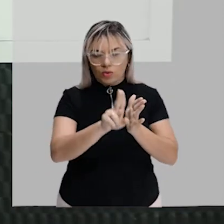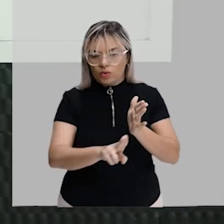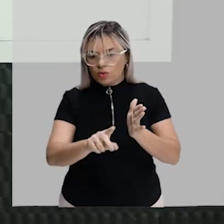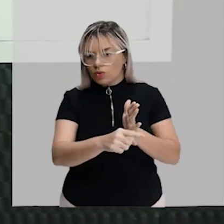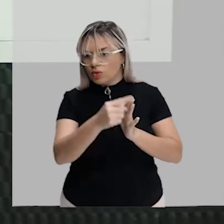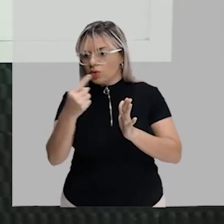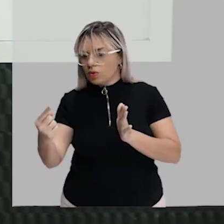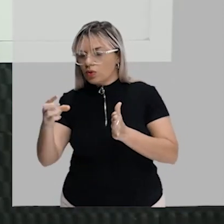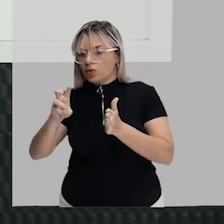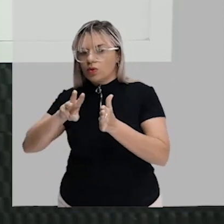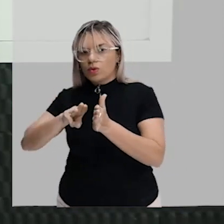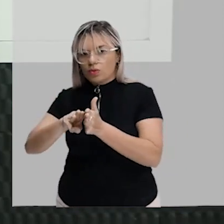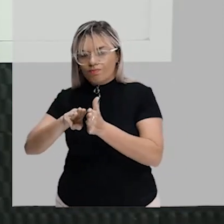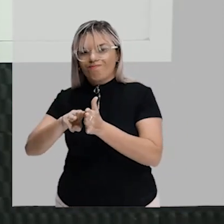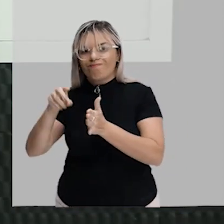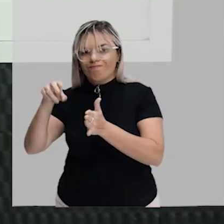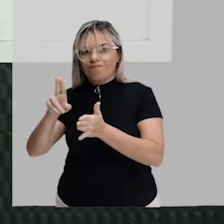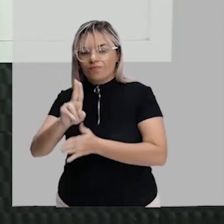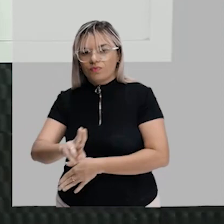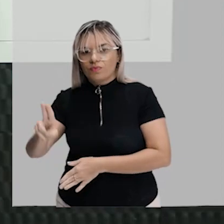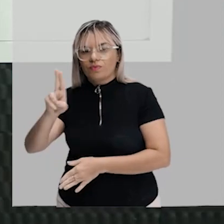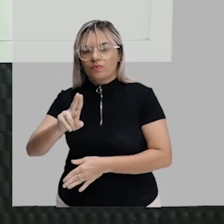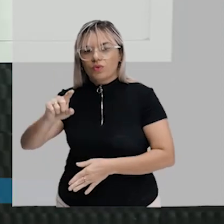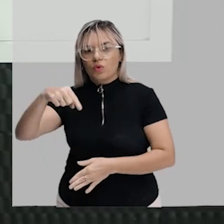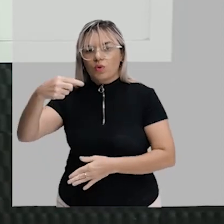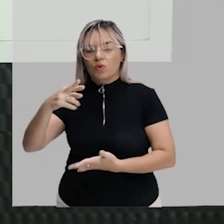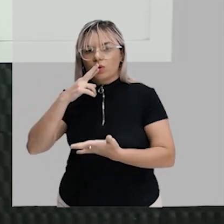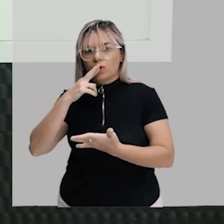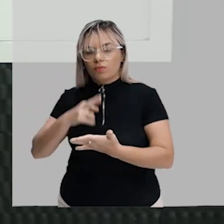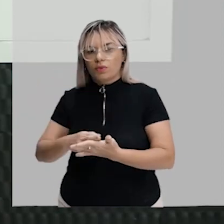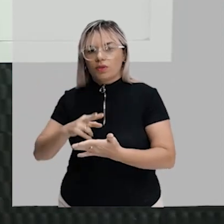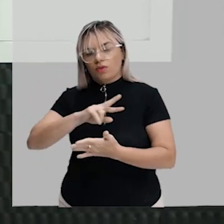mesma metodologia para resolver